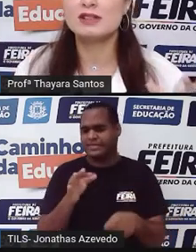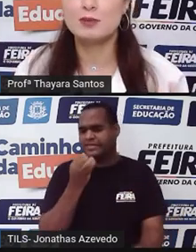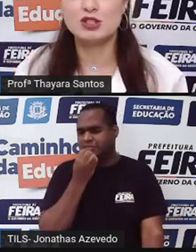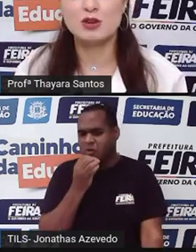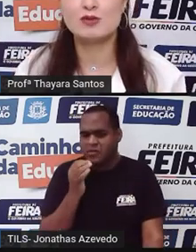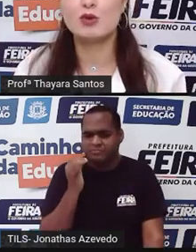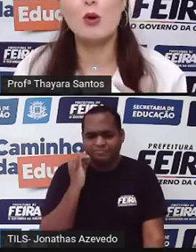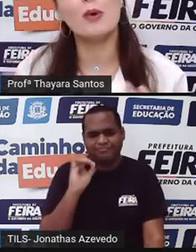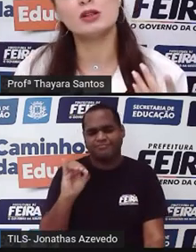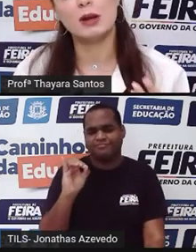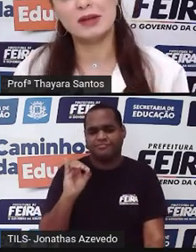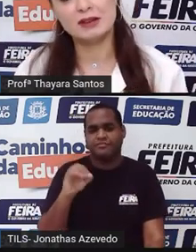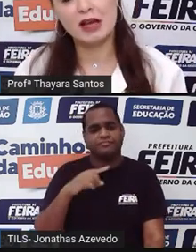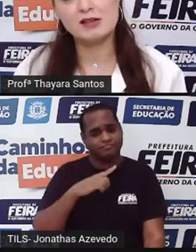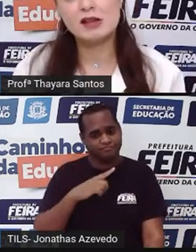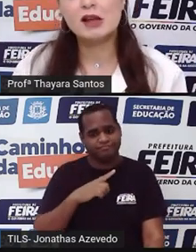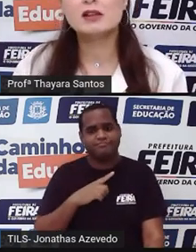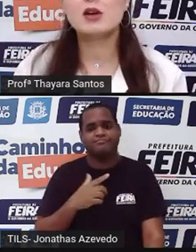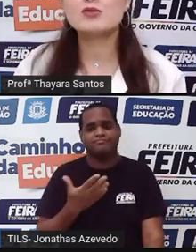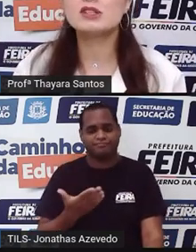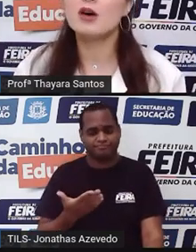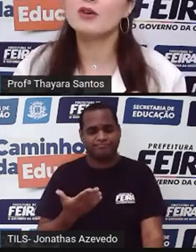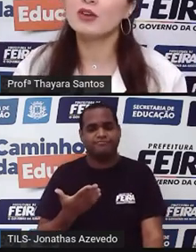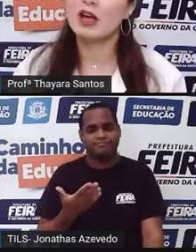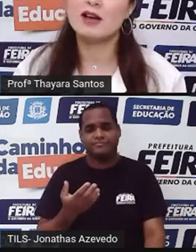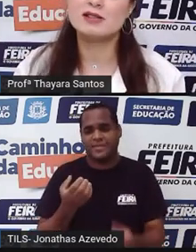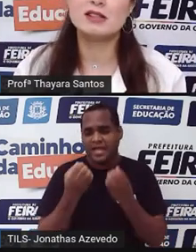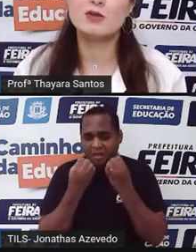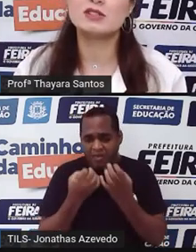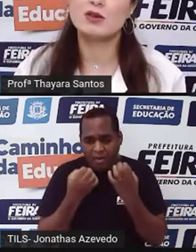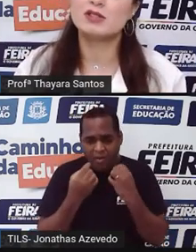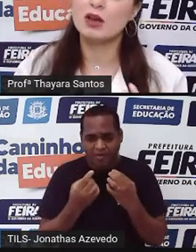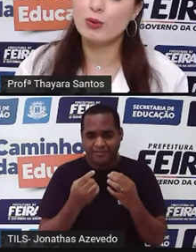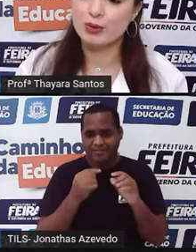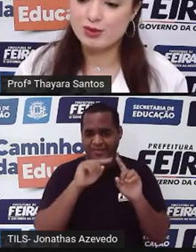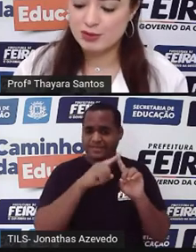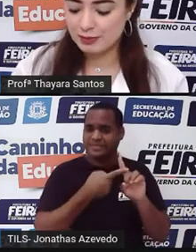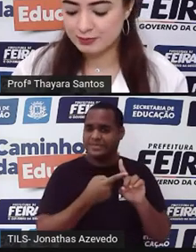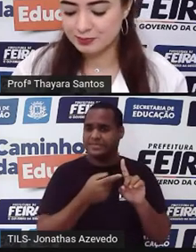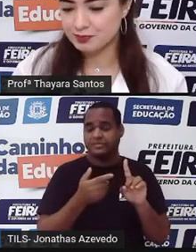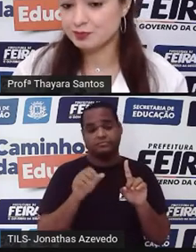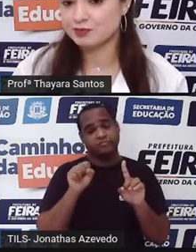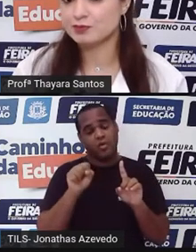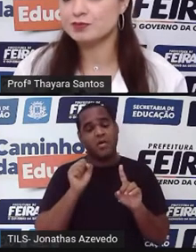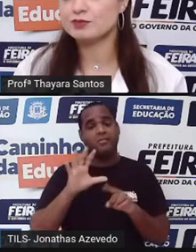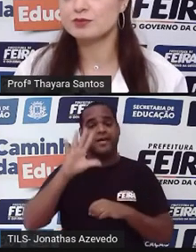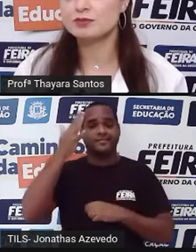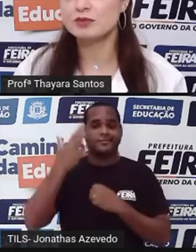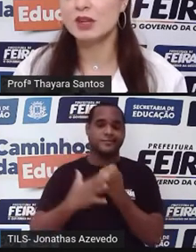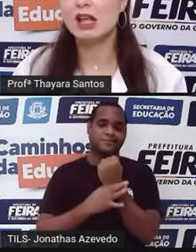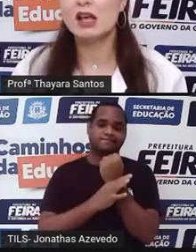métodos o tipos comportamentais não são eficazes não são seguros